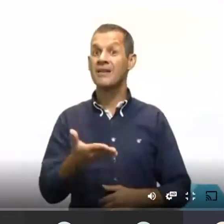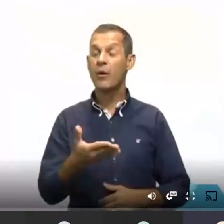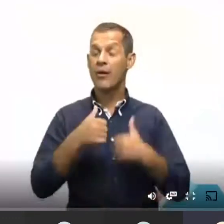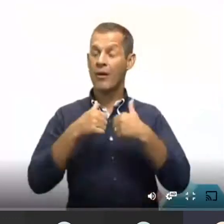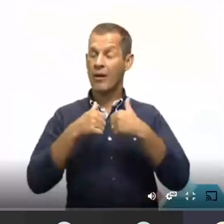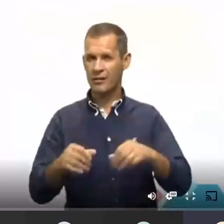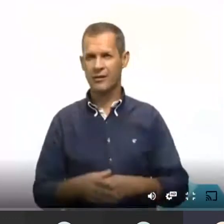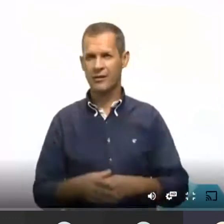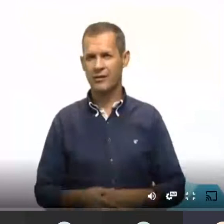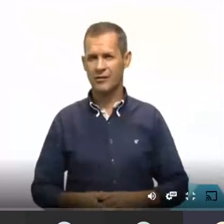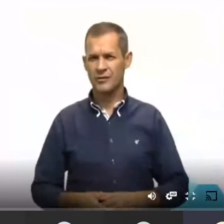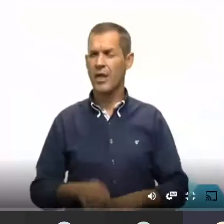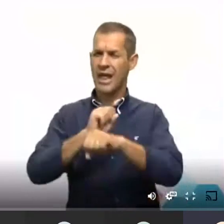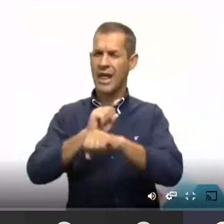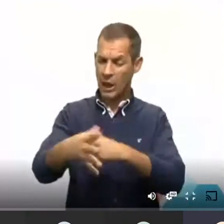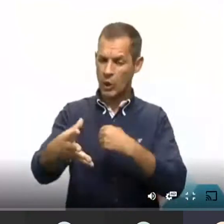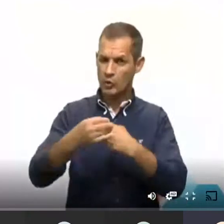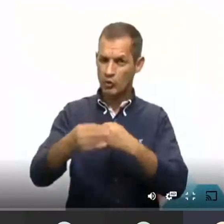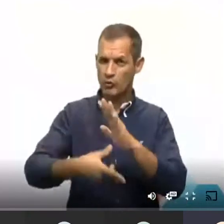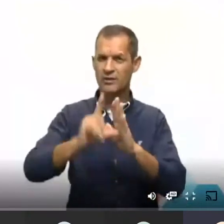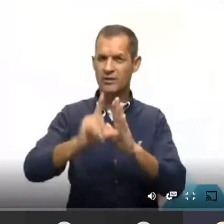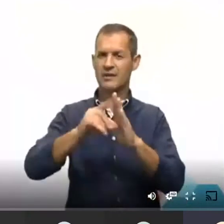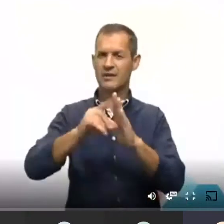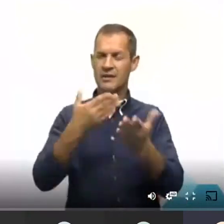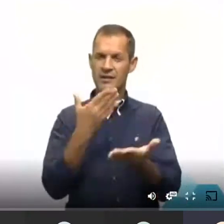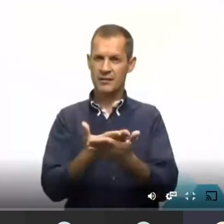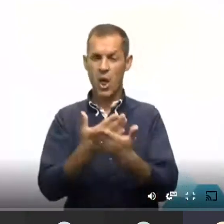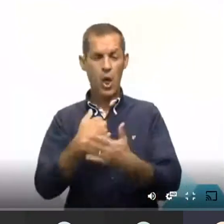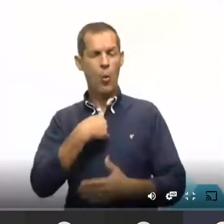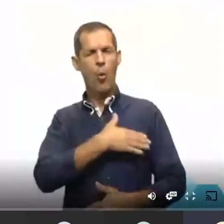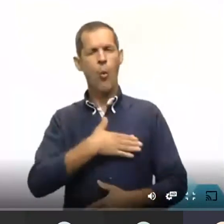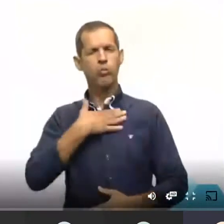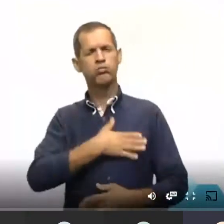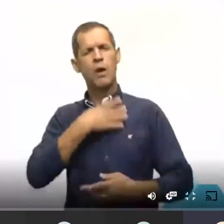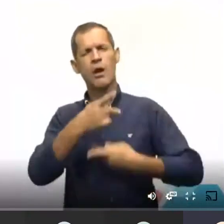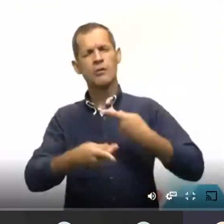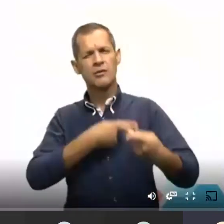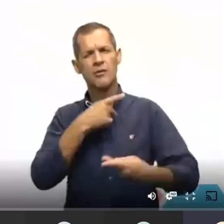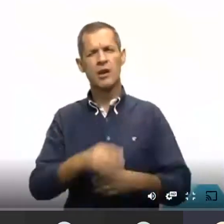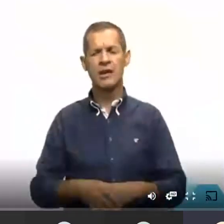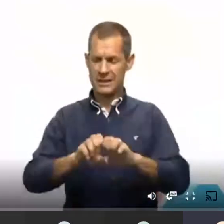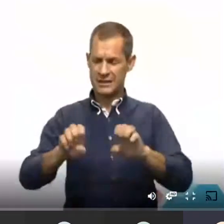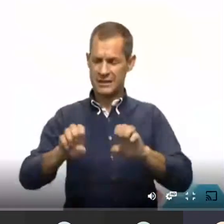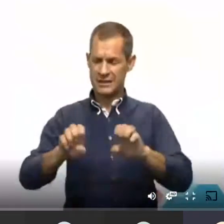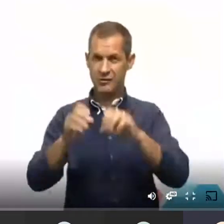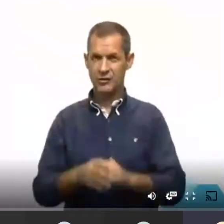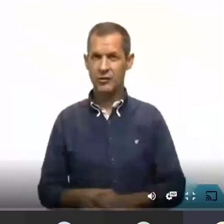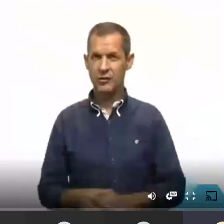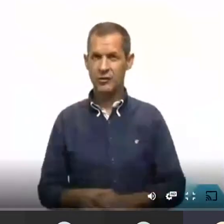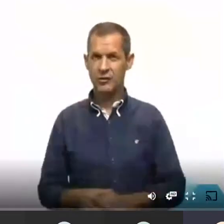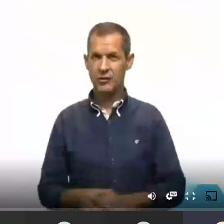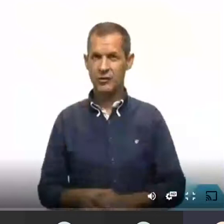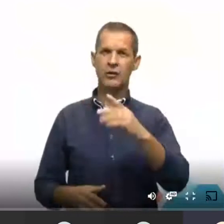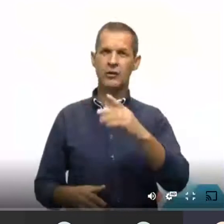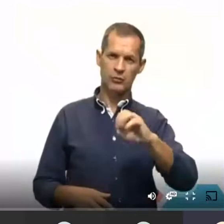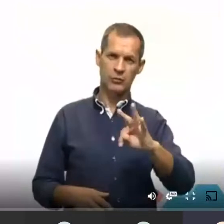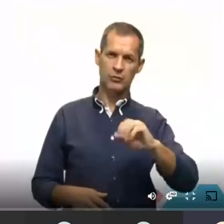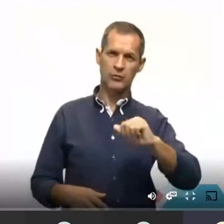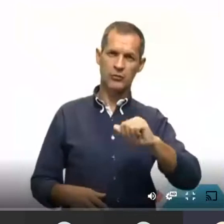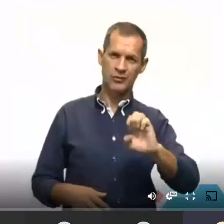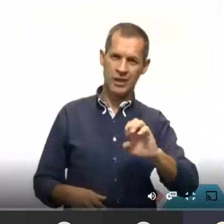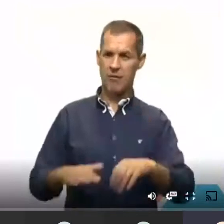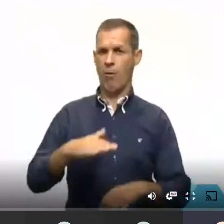Então, neste slide de conhecimento prévio, eu gostaria de falar do esquema de homeostase